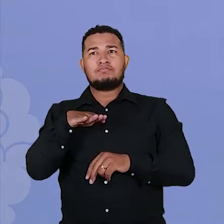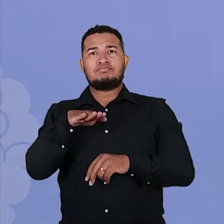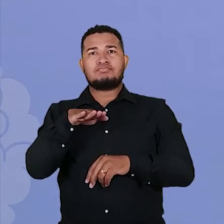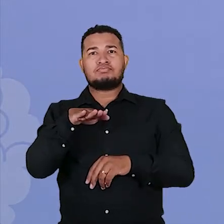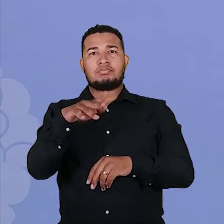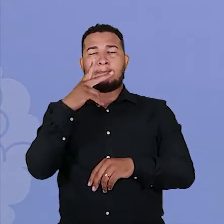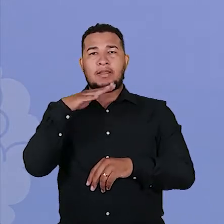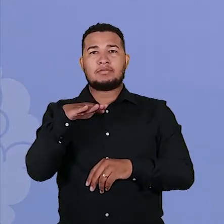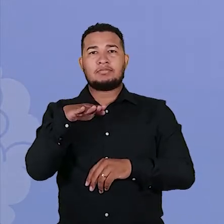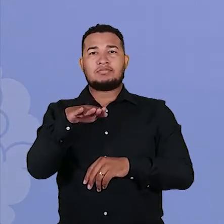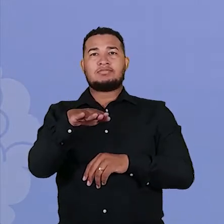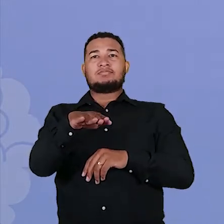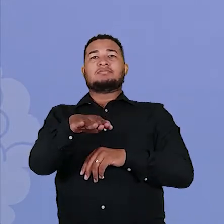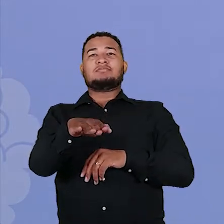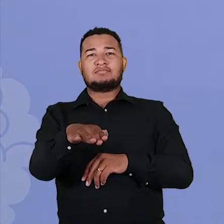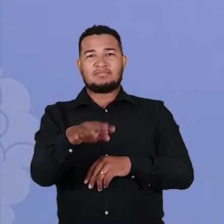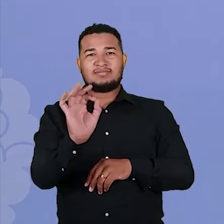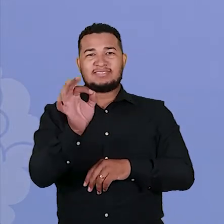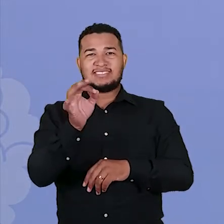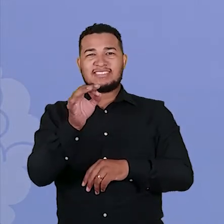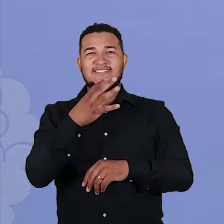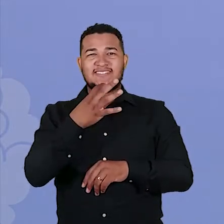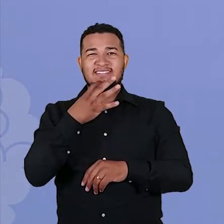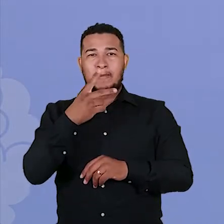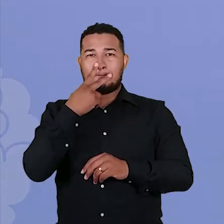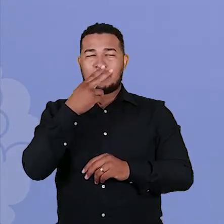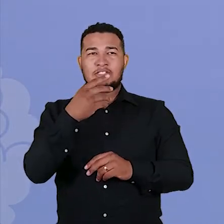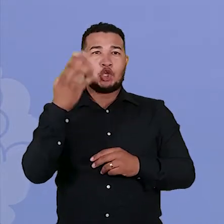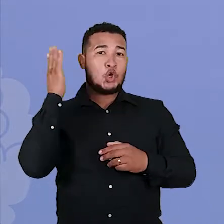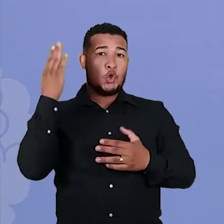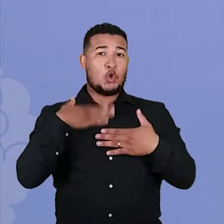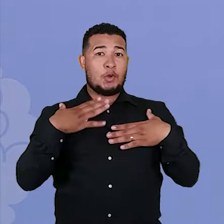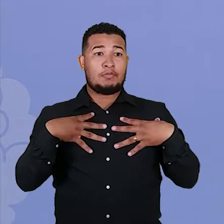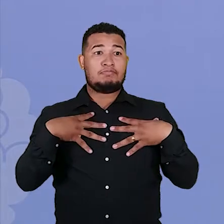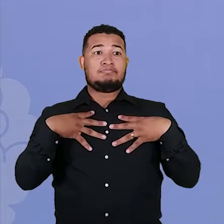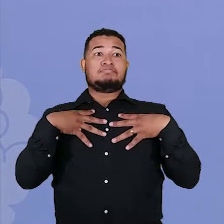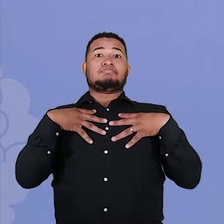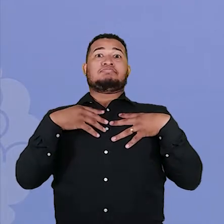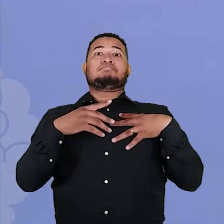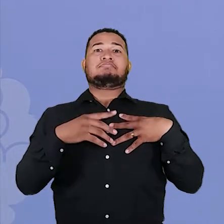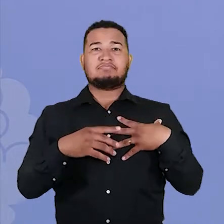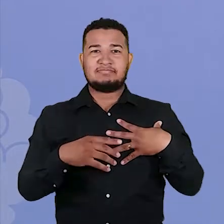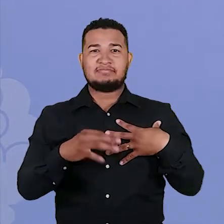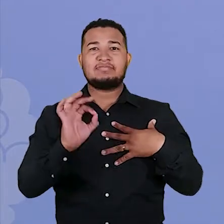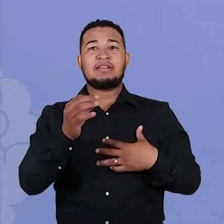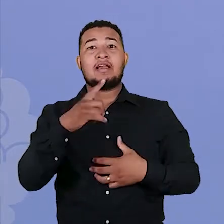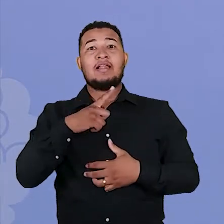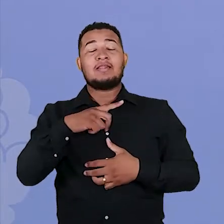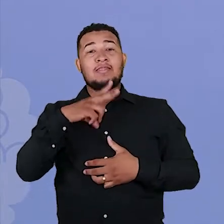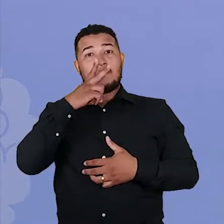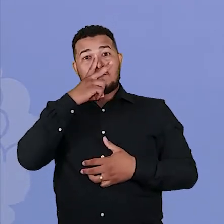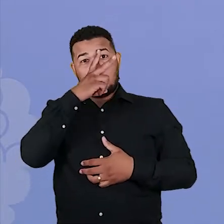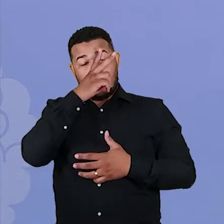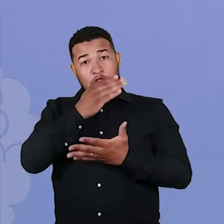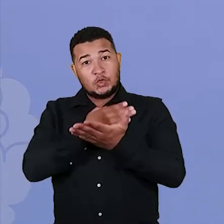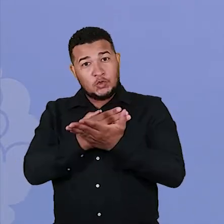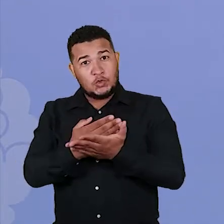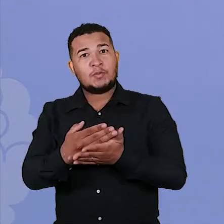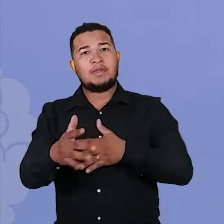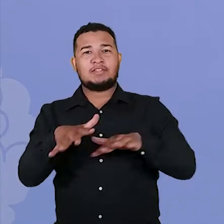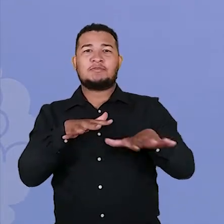você vai um pouco para trás, né? Porque você estava parado e agora houve uma força que começou esse